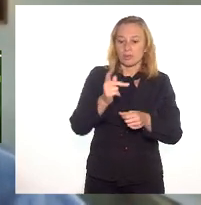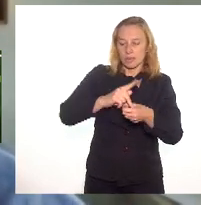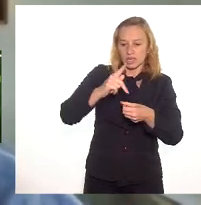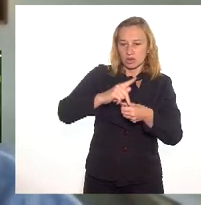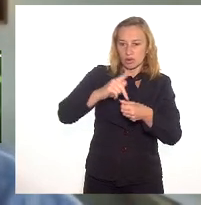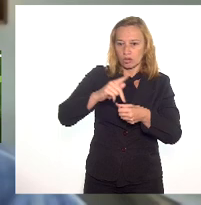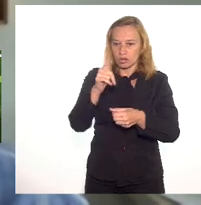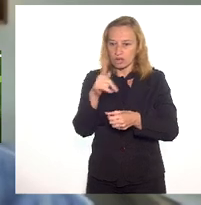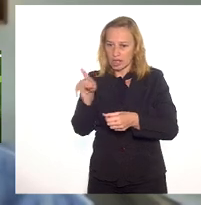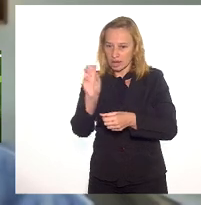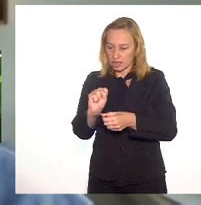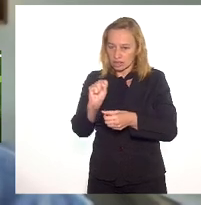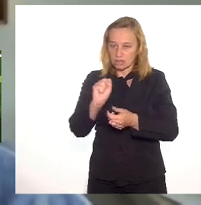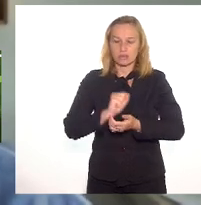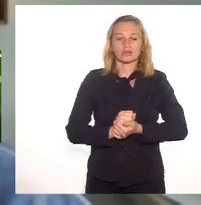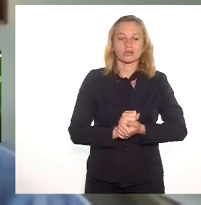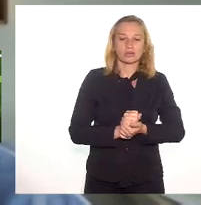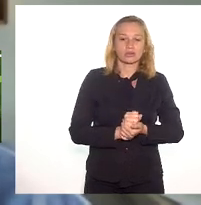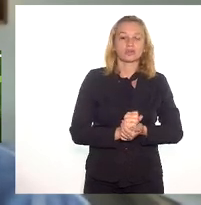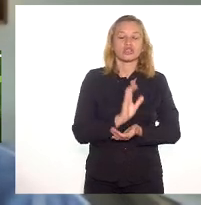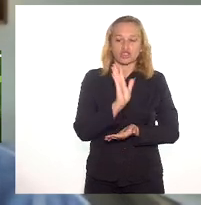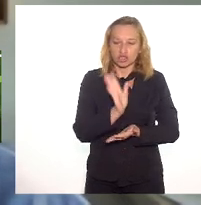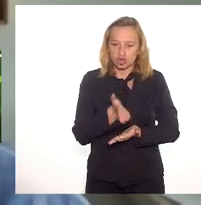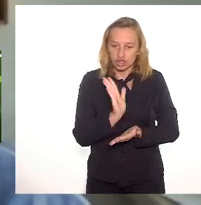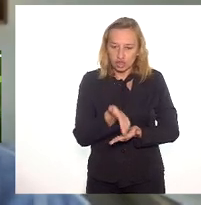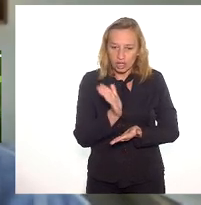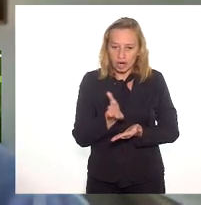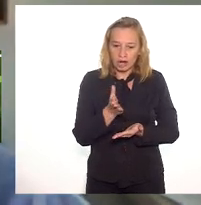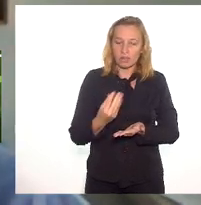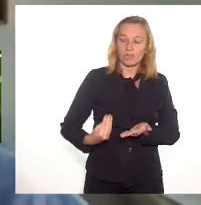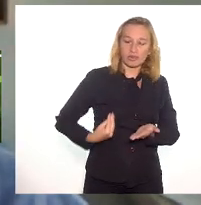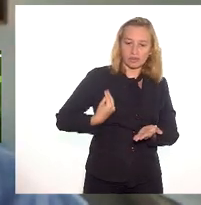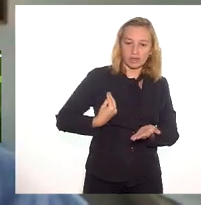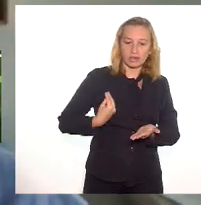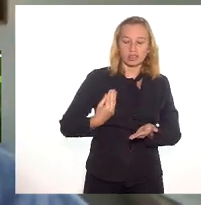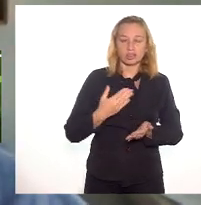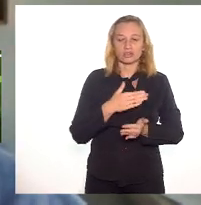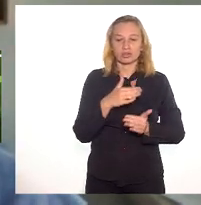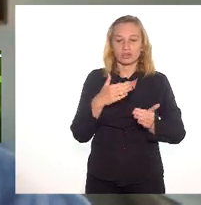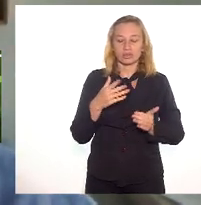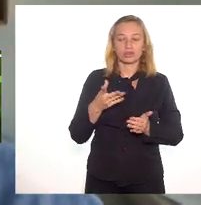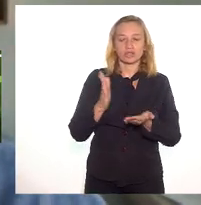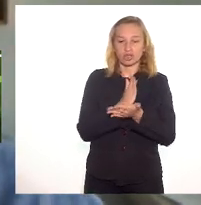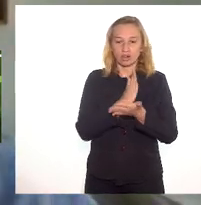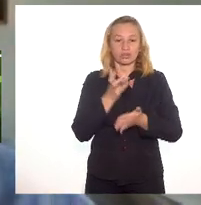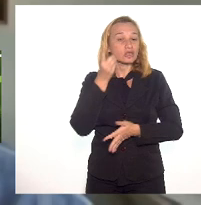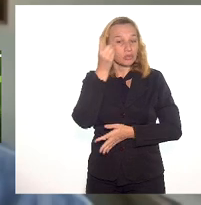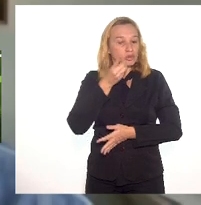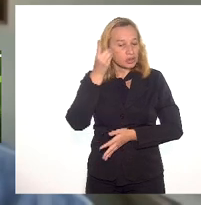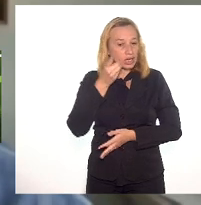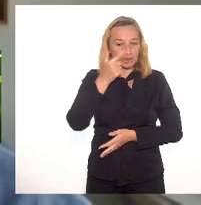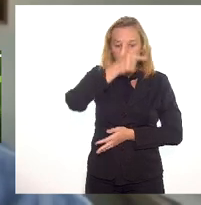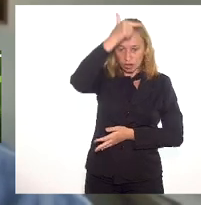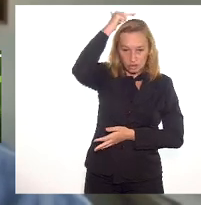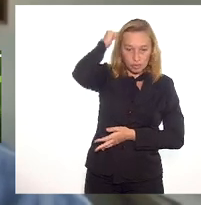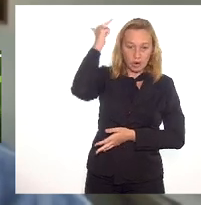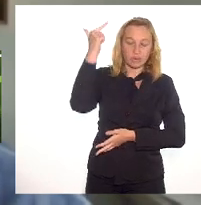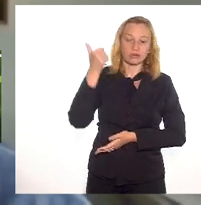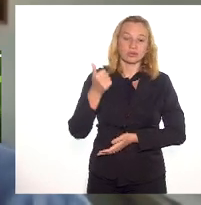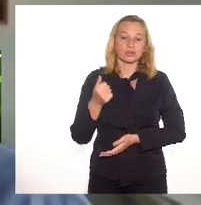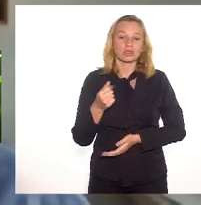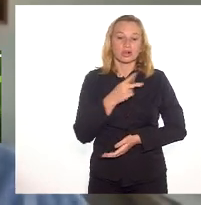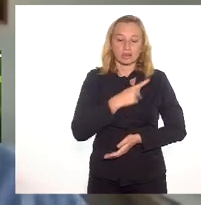gás, e contando já com as presenças dos senhores deputados Luiz Paulo, que